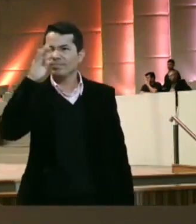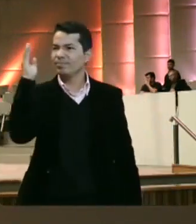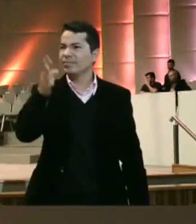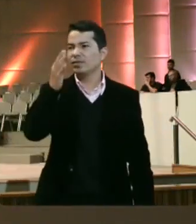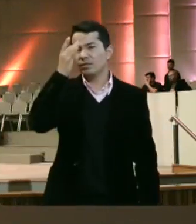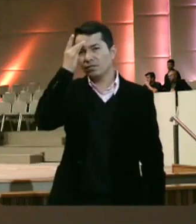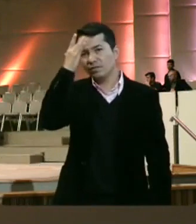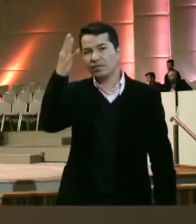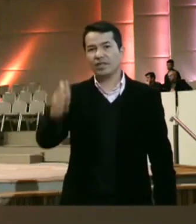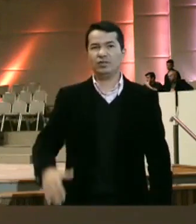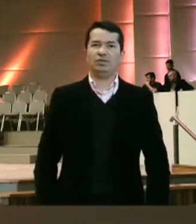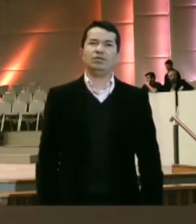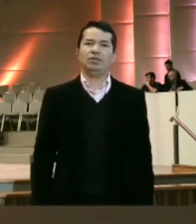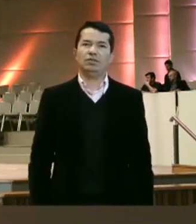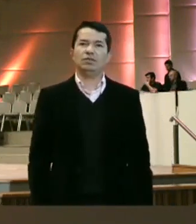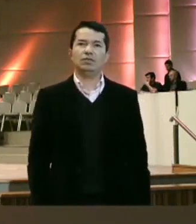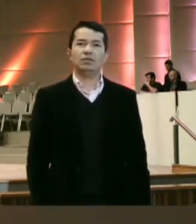críticos.